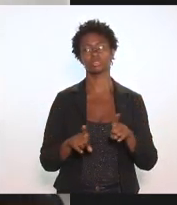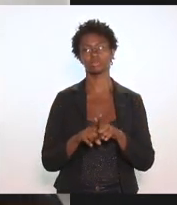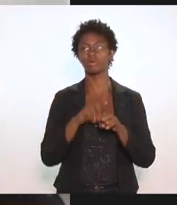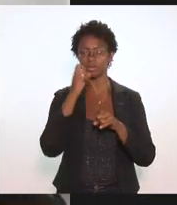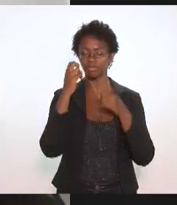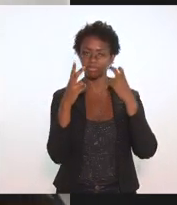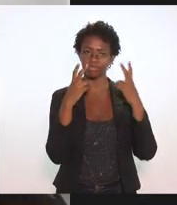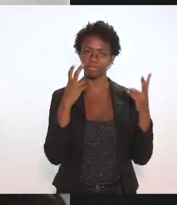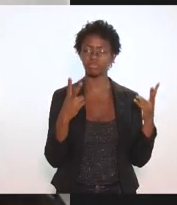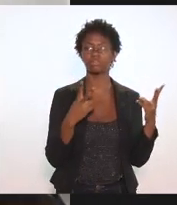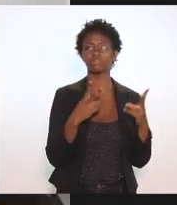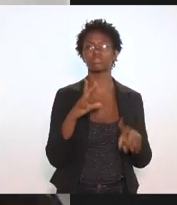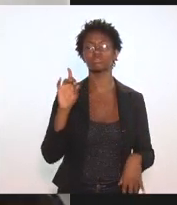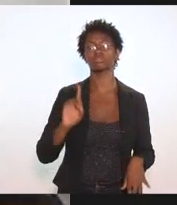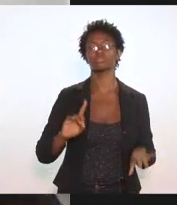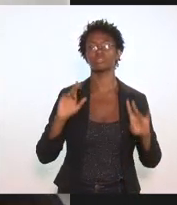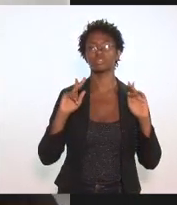um relato